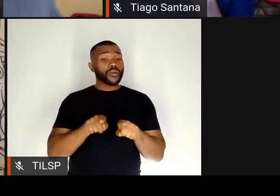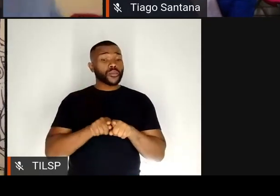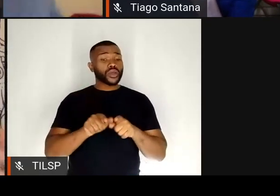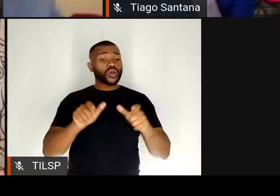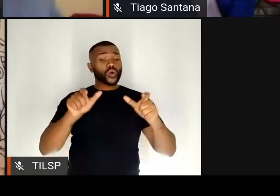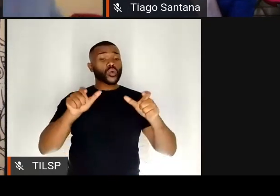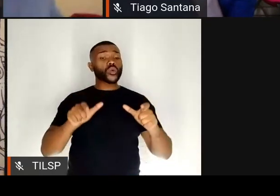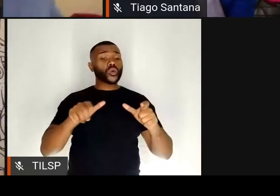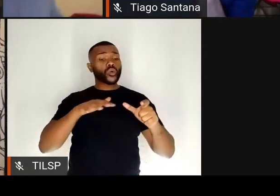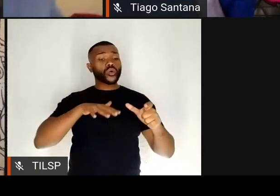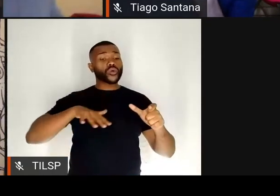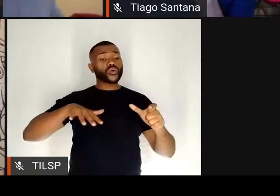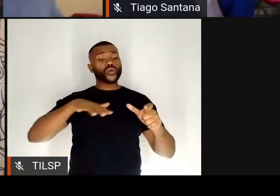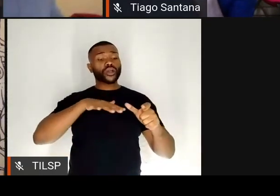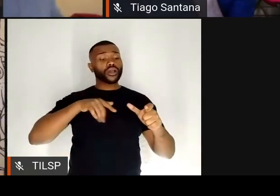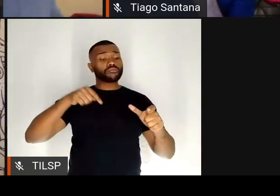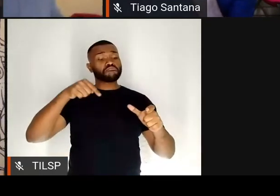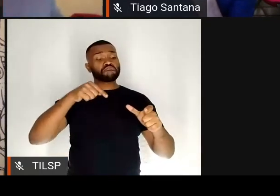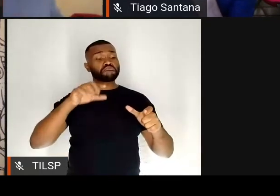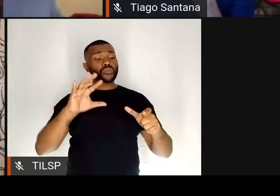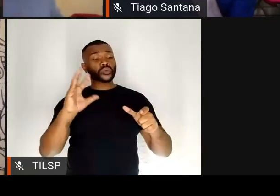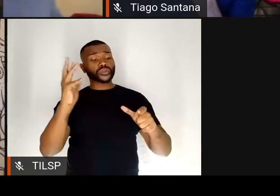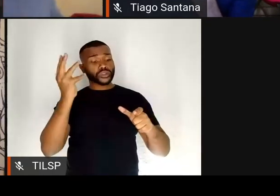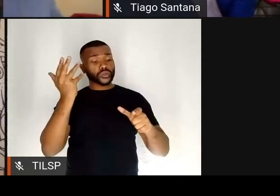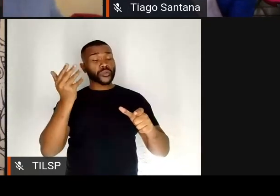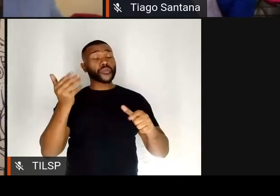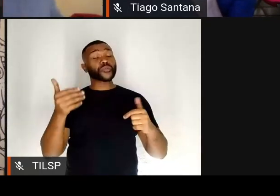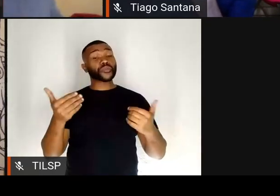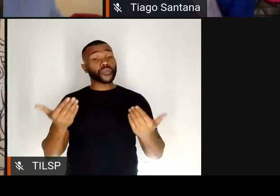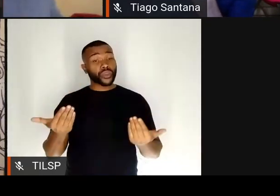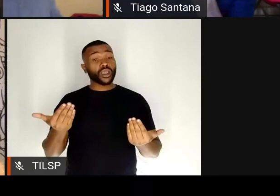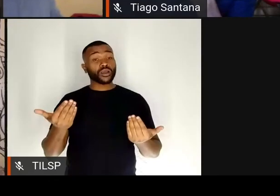longitude. Isso, assim, é uma... Nesse sentido,